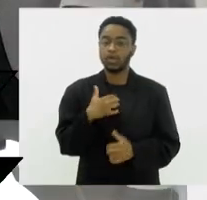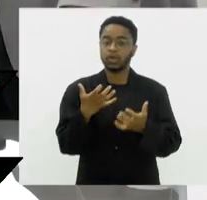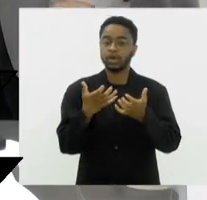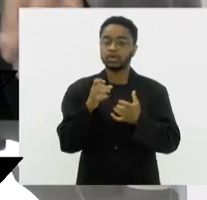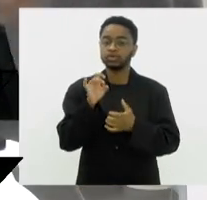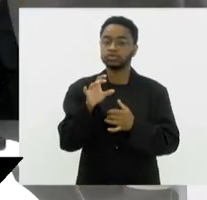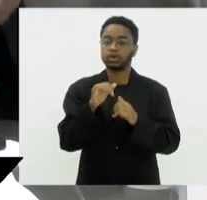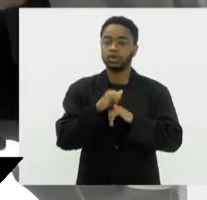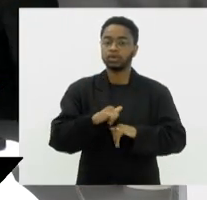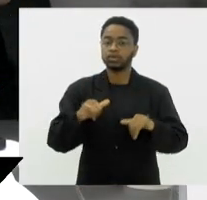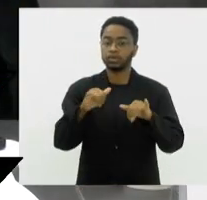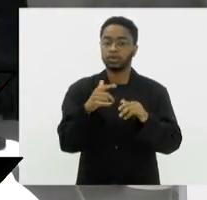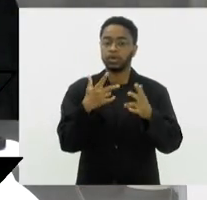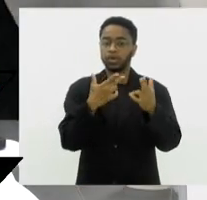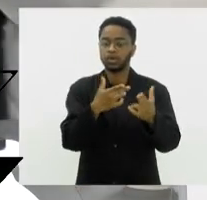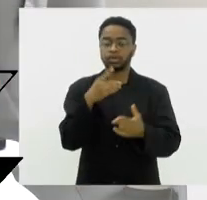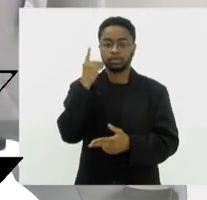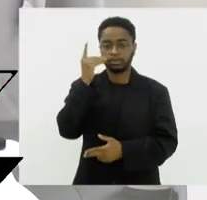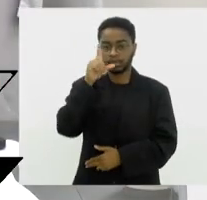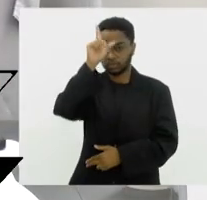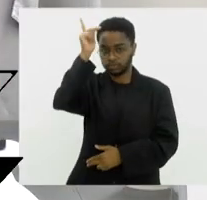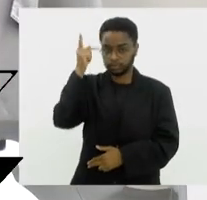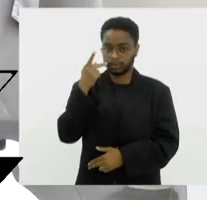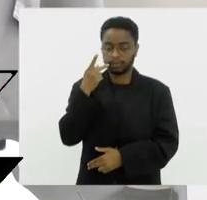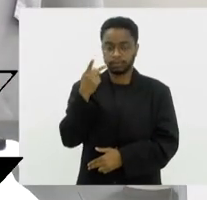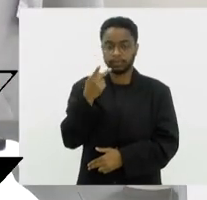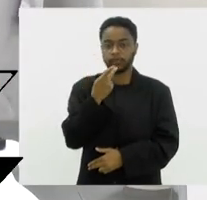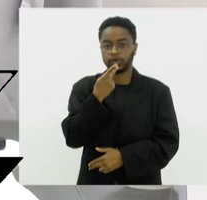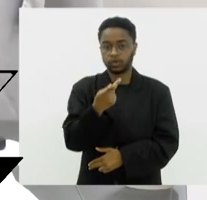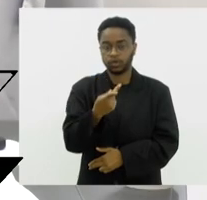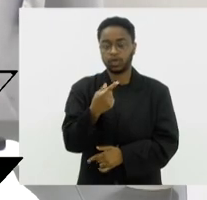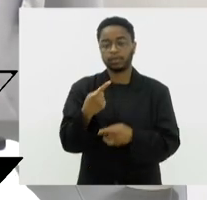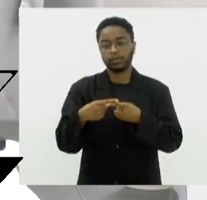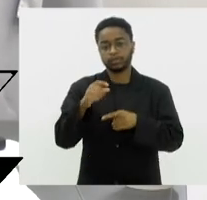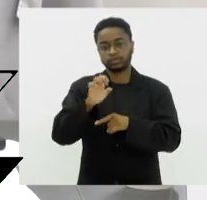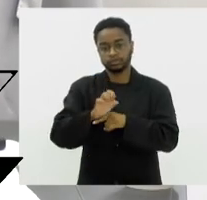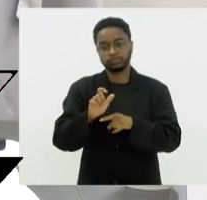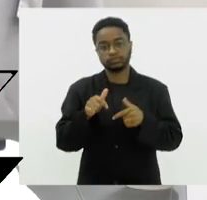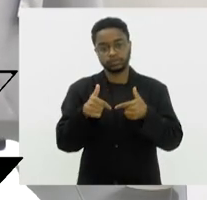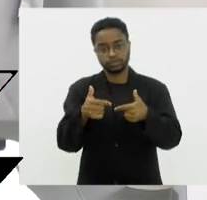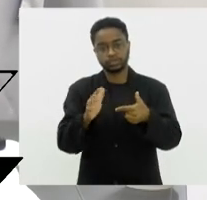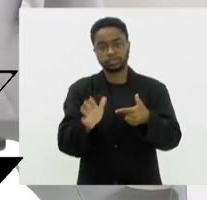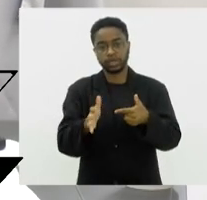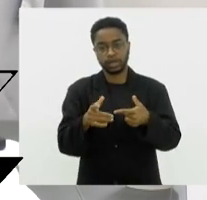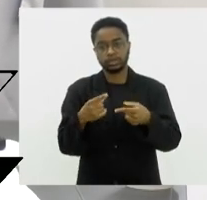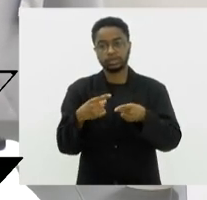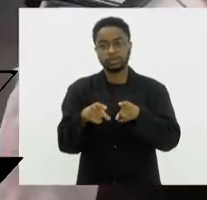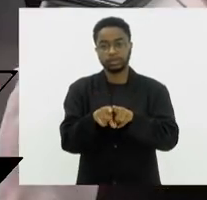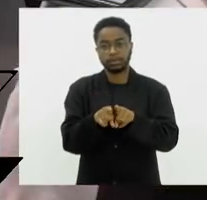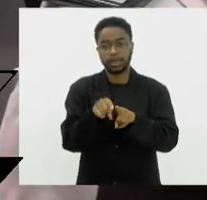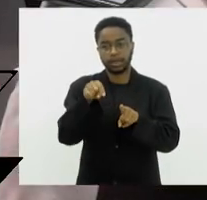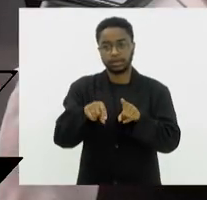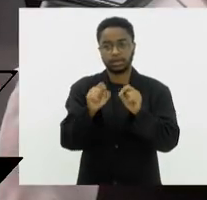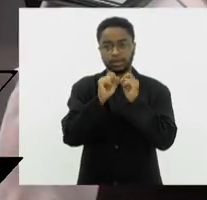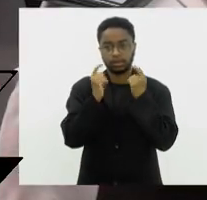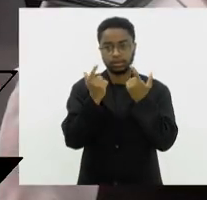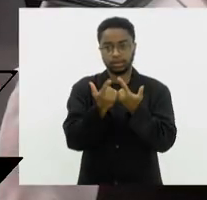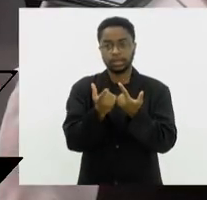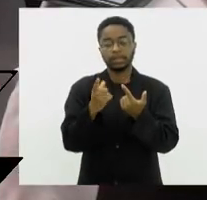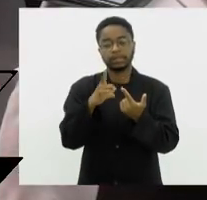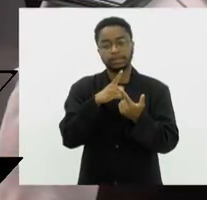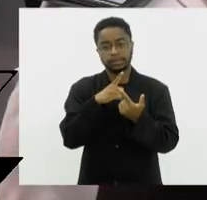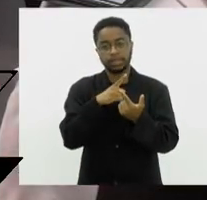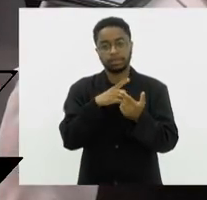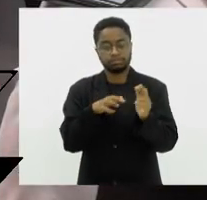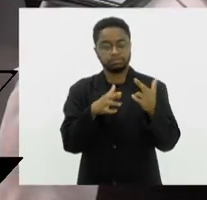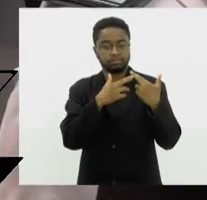reforçar o levantado pelo deputado Luiz Paulo, né? Inclusive porque o Estado já faz isso, né? E como a Assembleia já tem a prerrogativa de também tombar, a